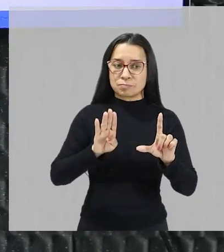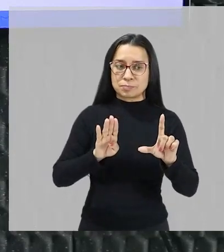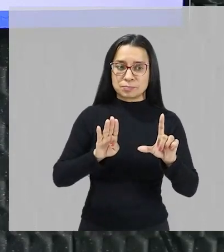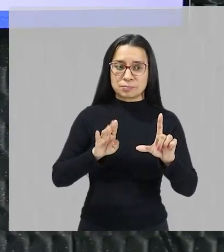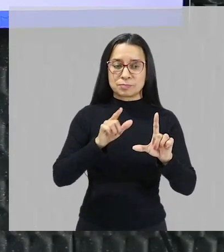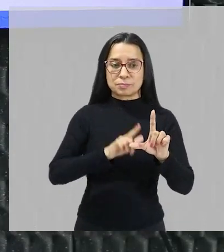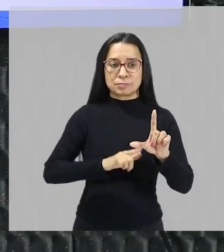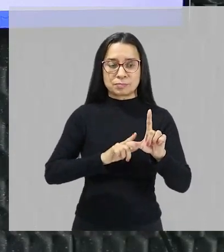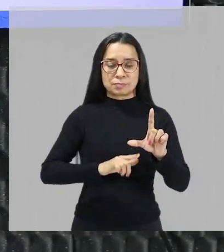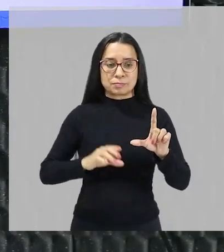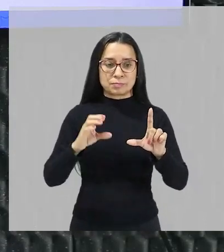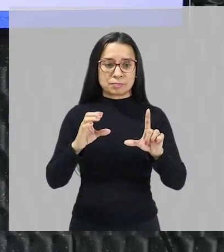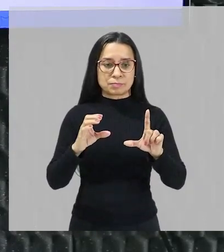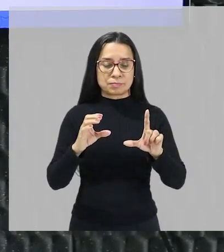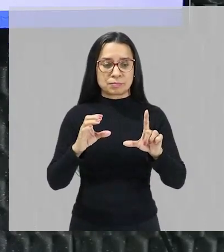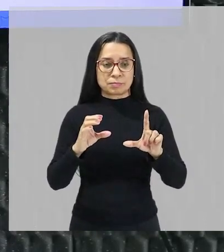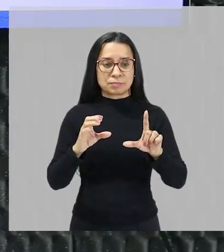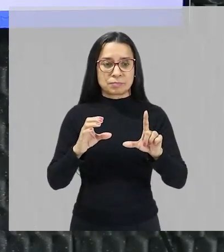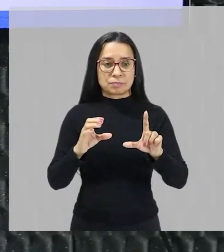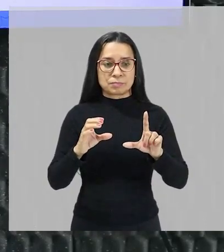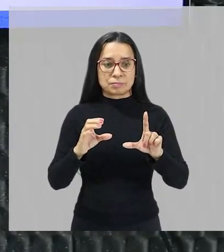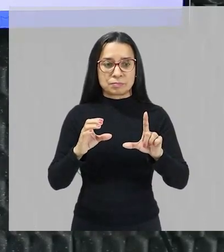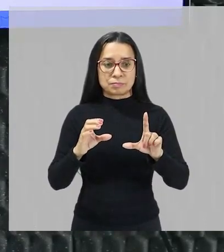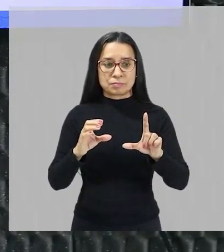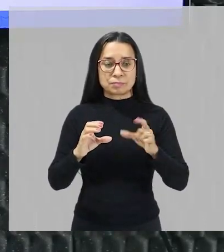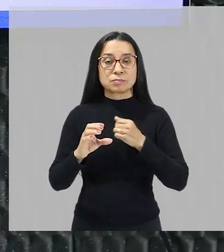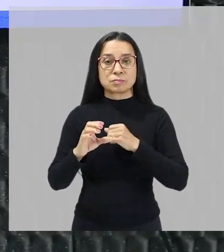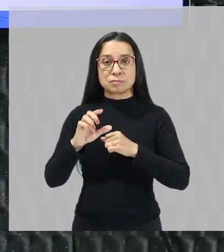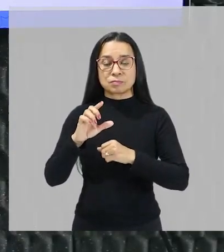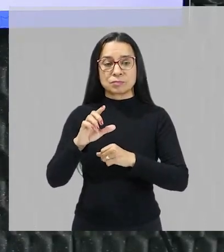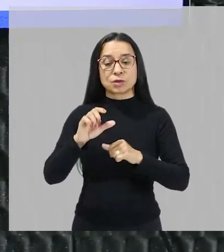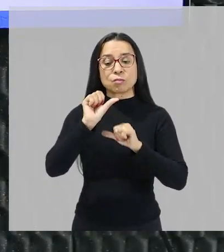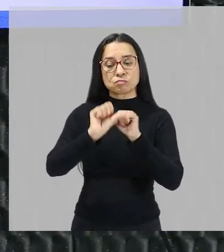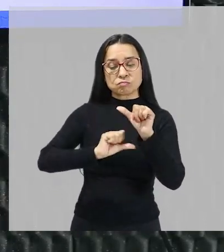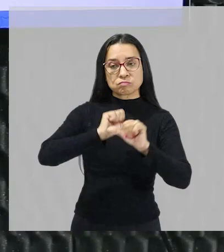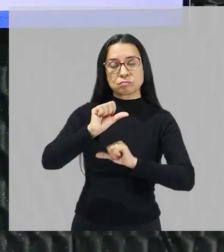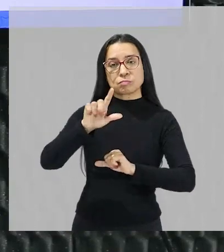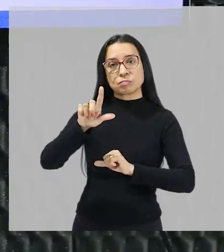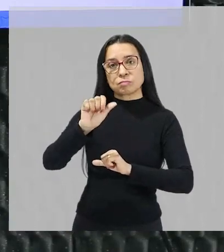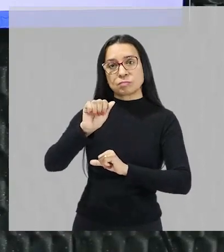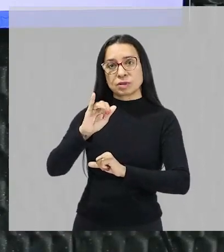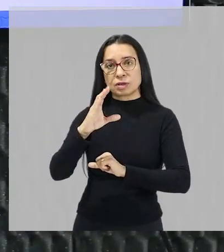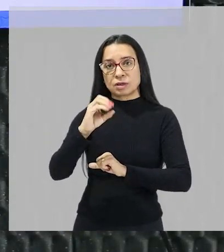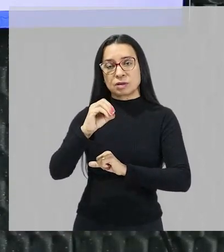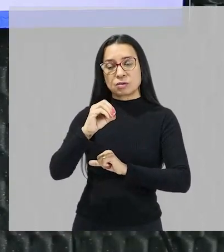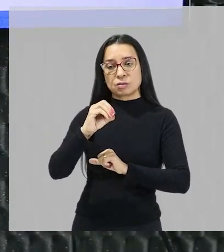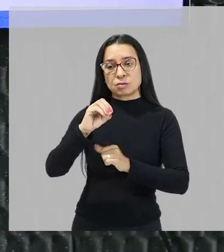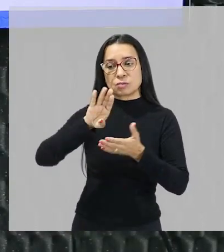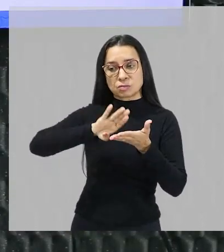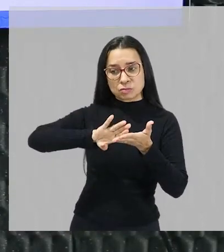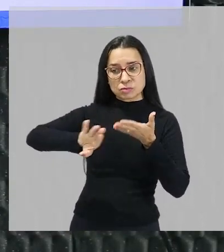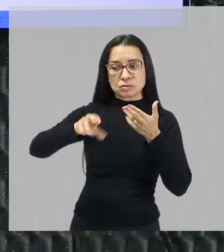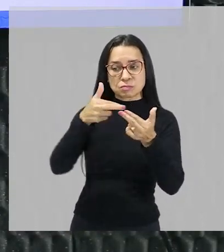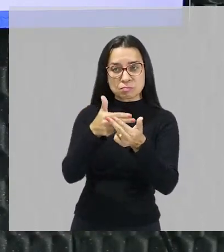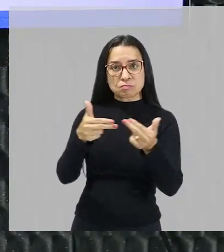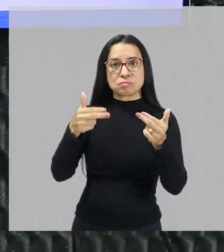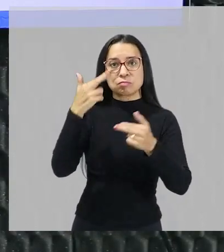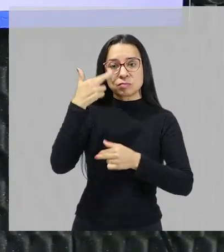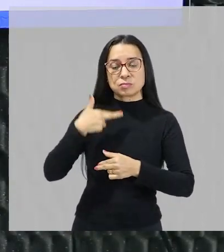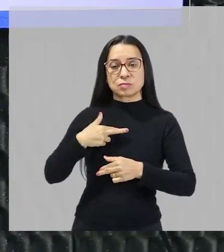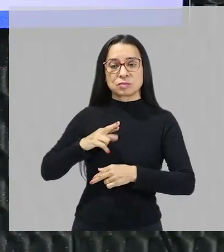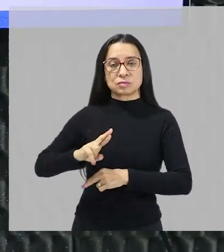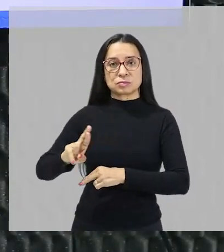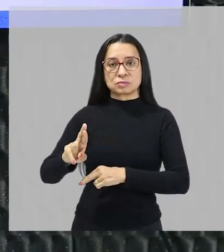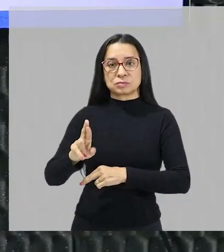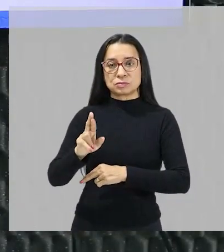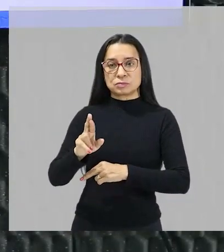Laicização dos rituais religiosos. O que é laicização? O que é tornar laico? É tirar o elemento religioso, né? O Estado laico, por